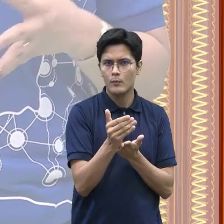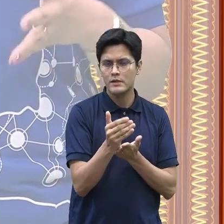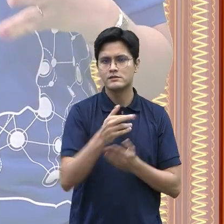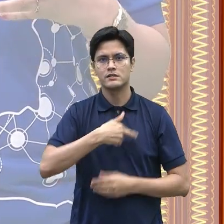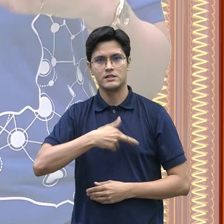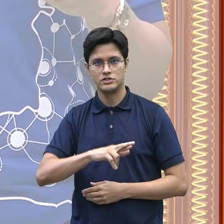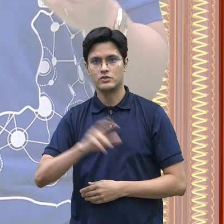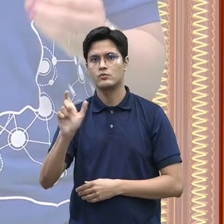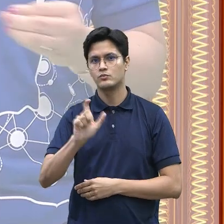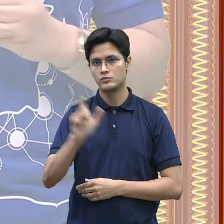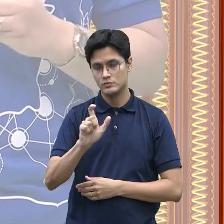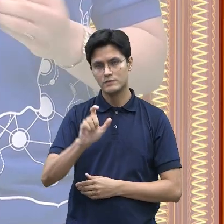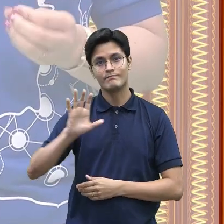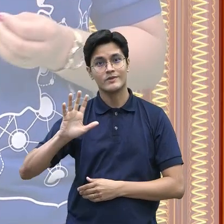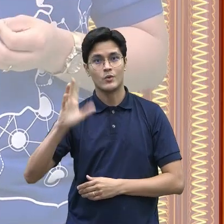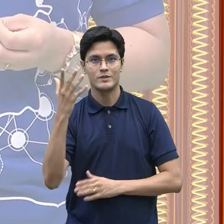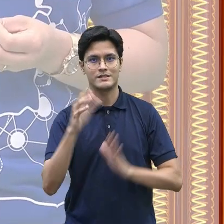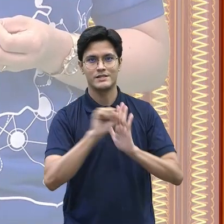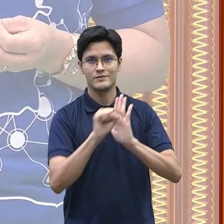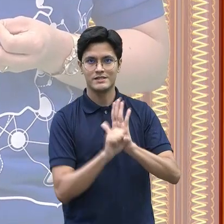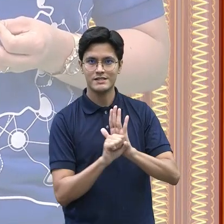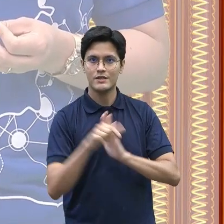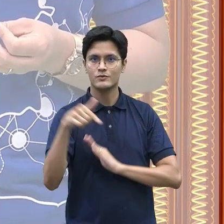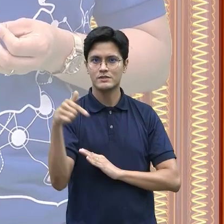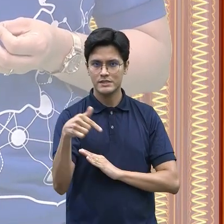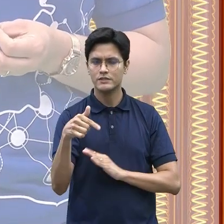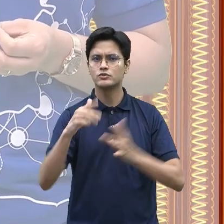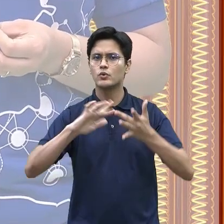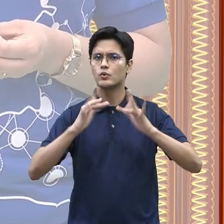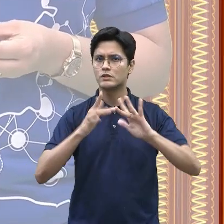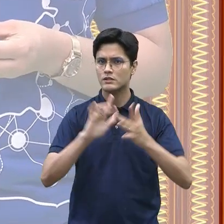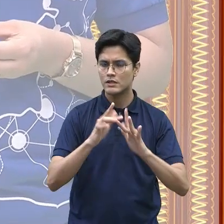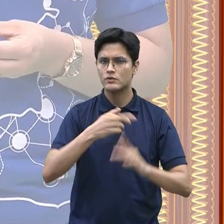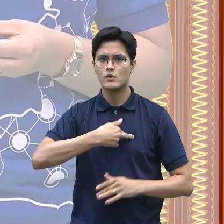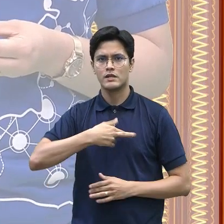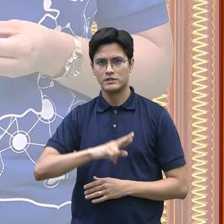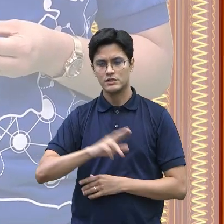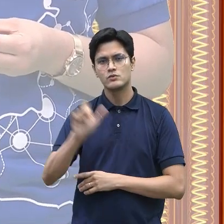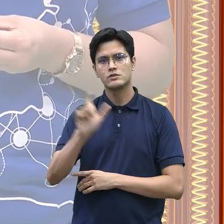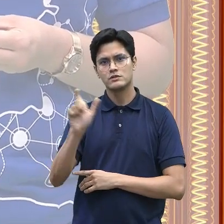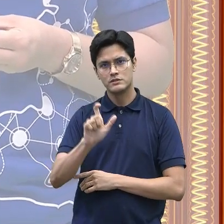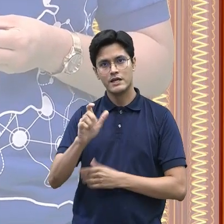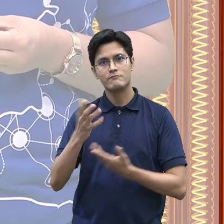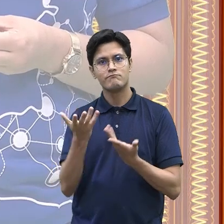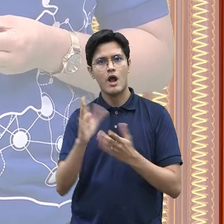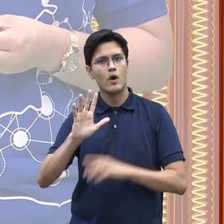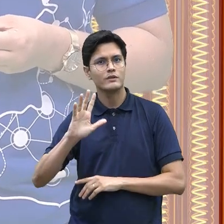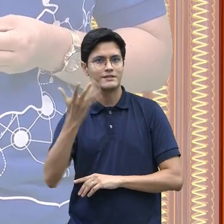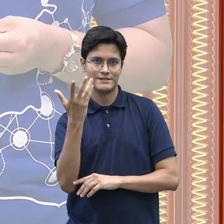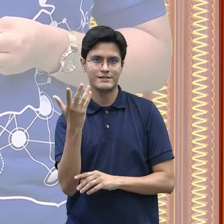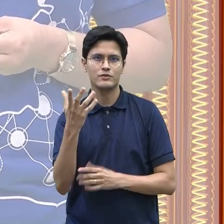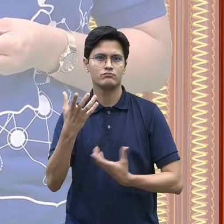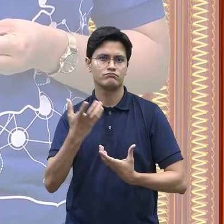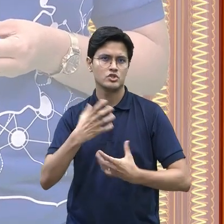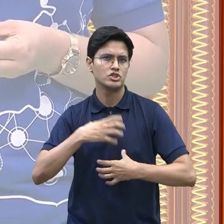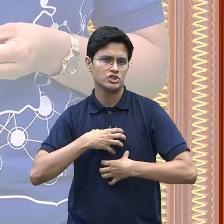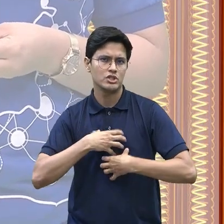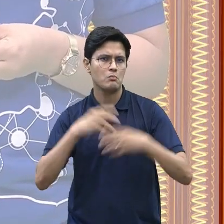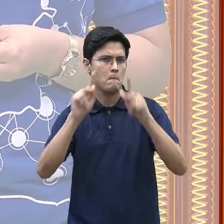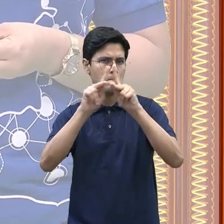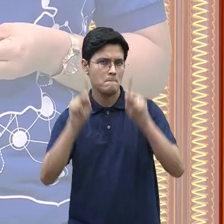E esse contato com a religião muçulmana foi de uma forma pacífica e foi trazida justamente